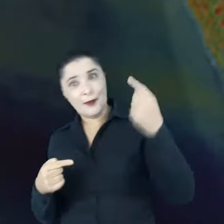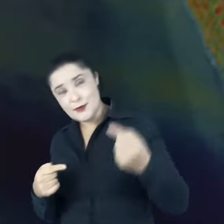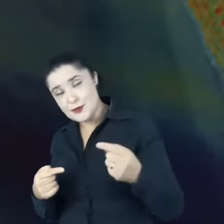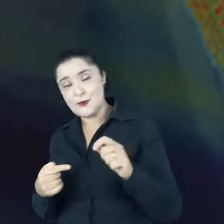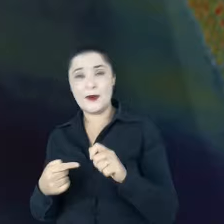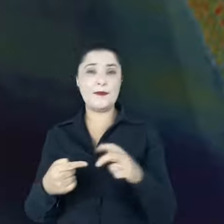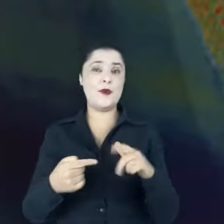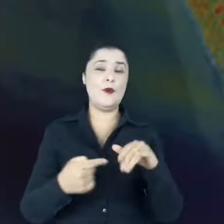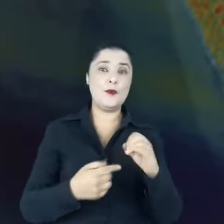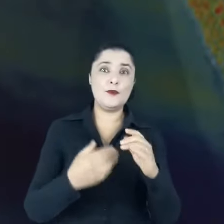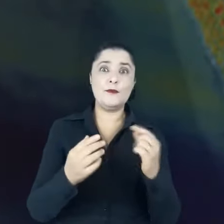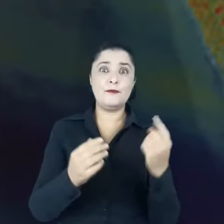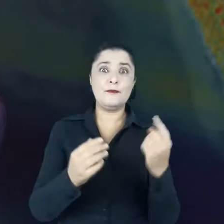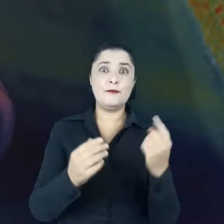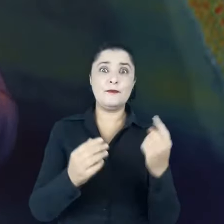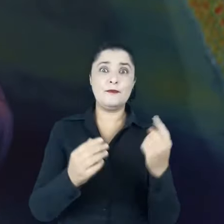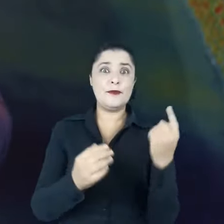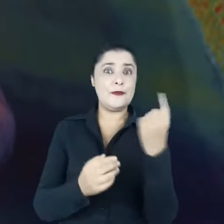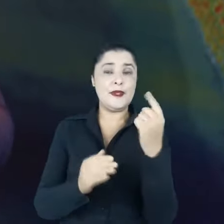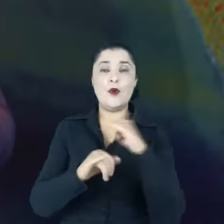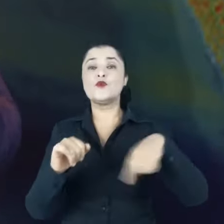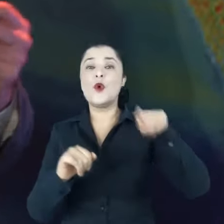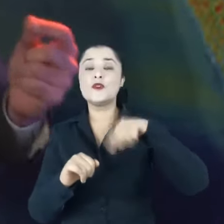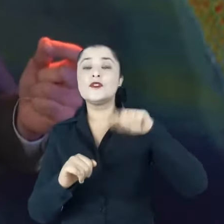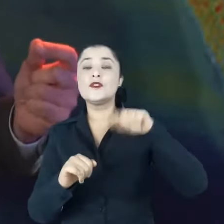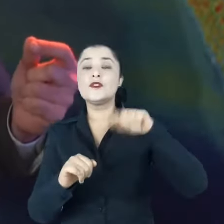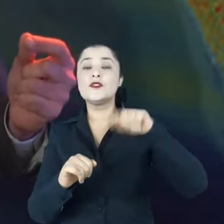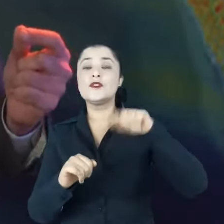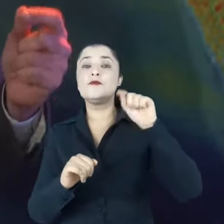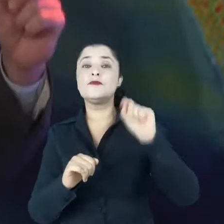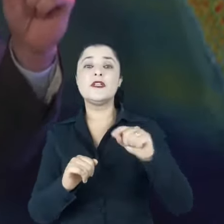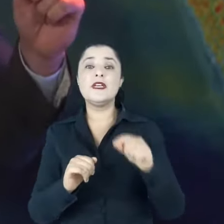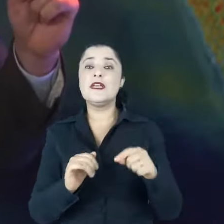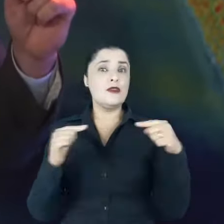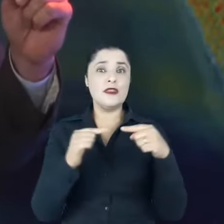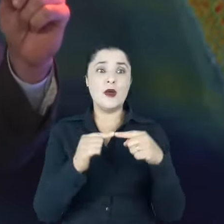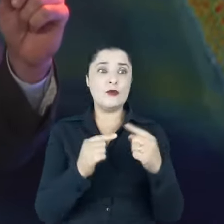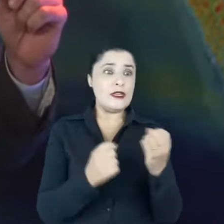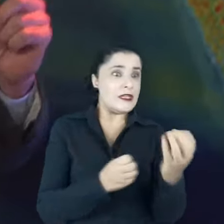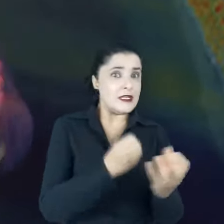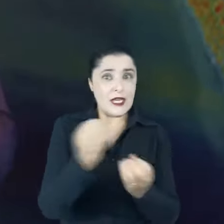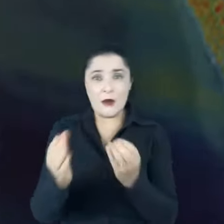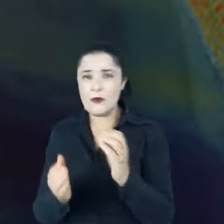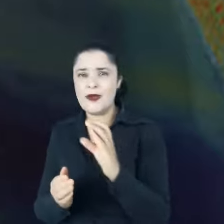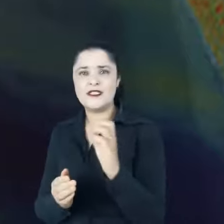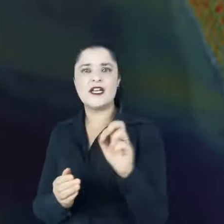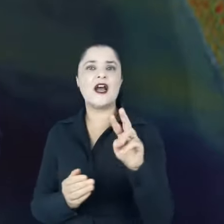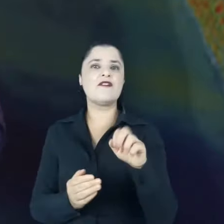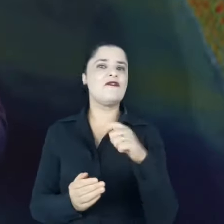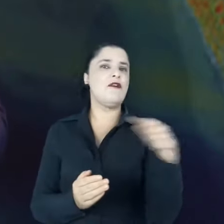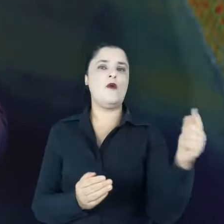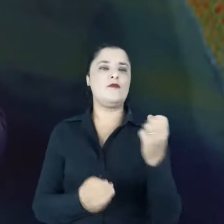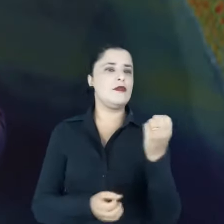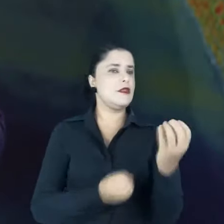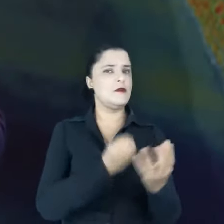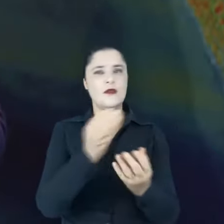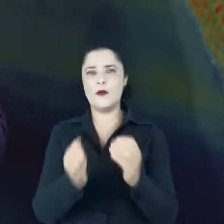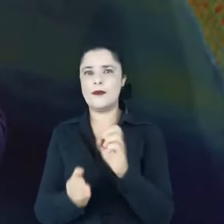faz, nós não servimos mais carvão. Uma semana depois.